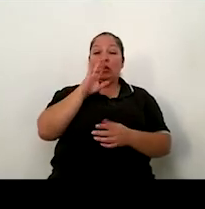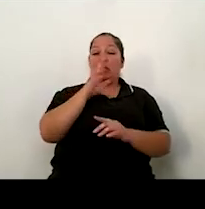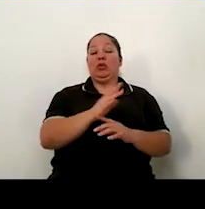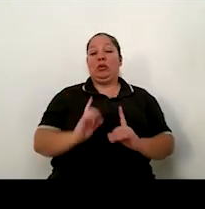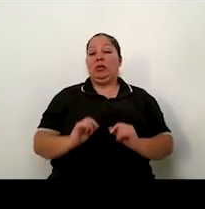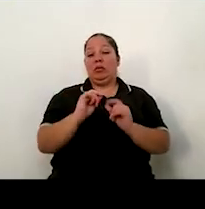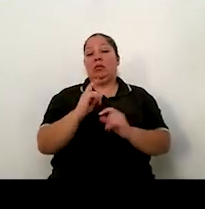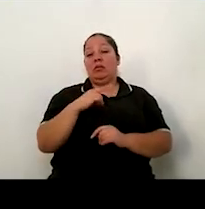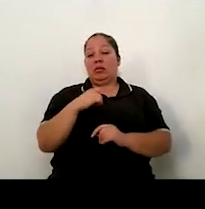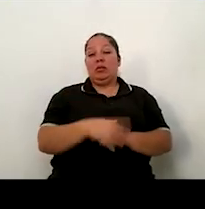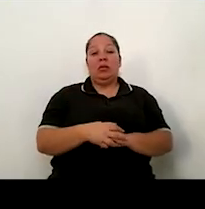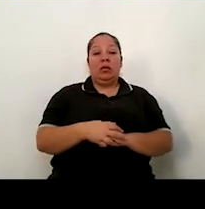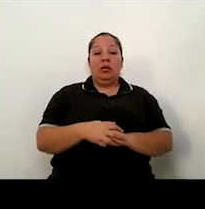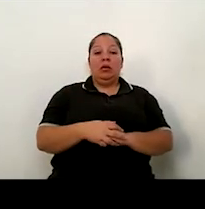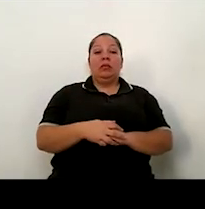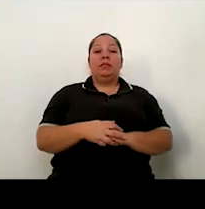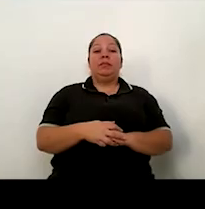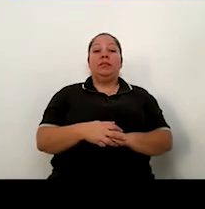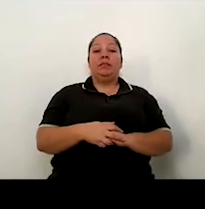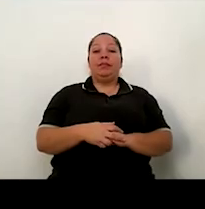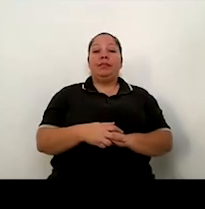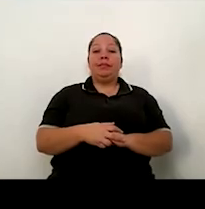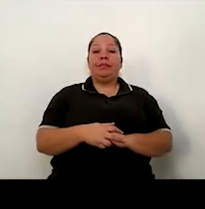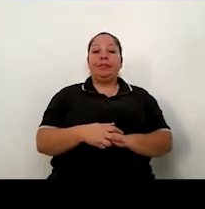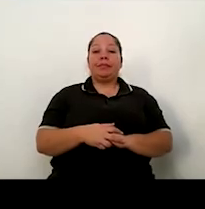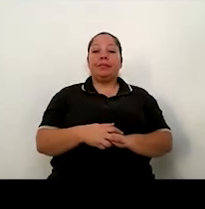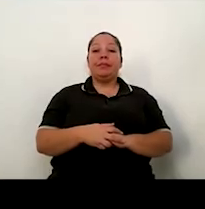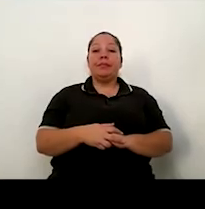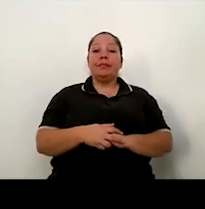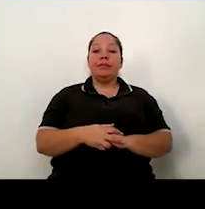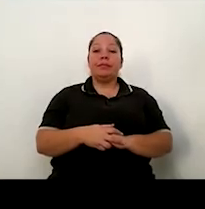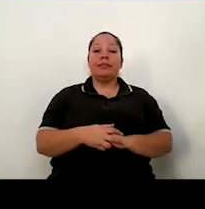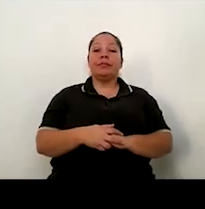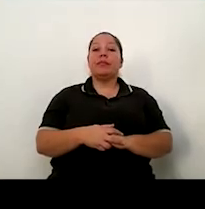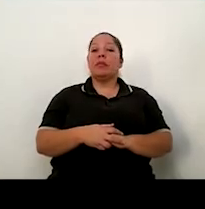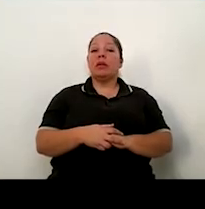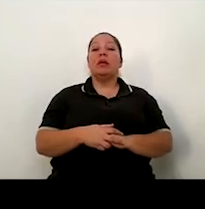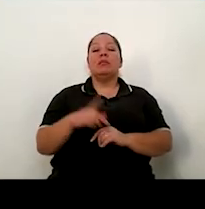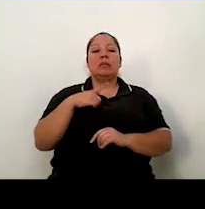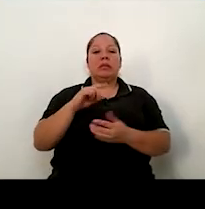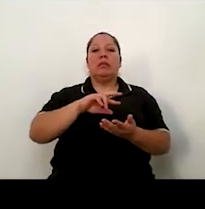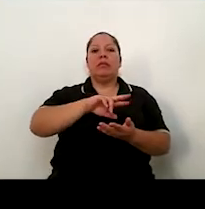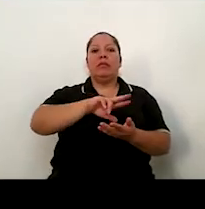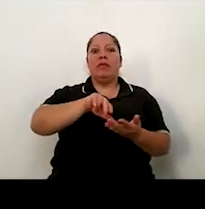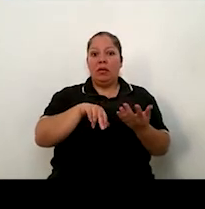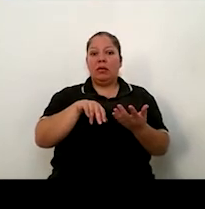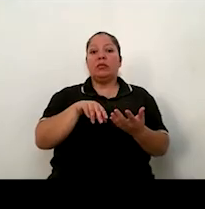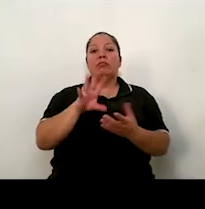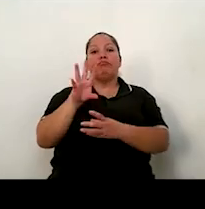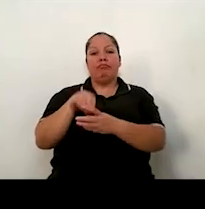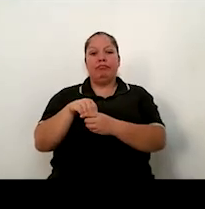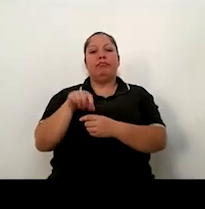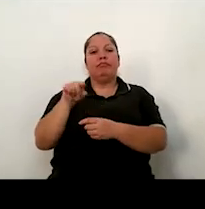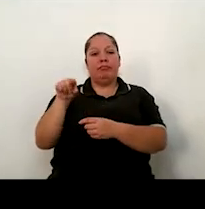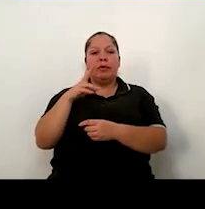heterocíclicas, esses hidrocarbonetos aromáticos também estão na fumaça do cigarro. E eles produzem uma mutação genética que